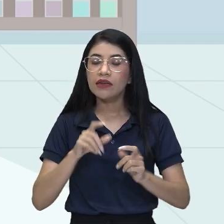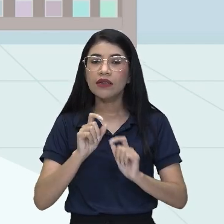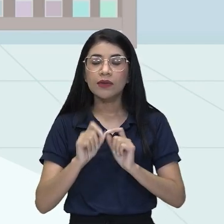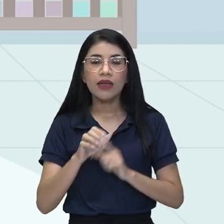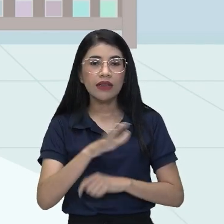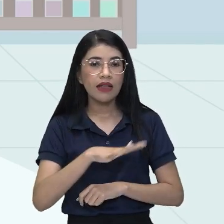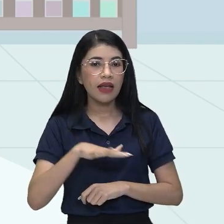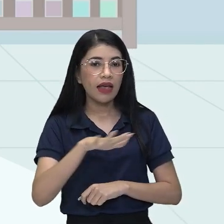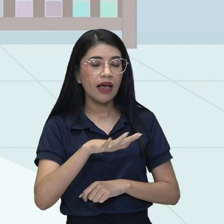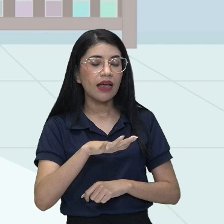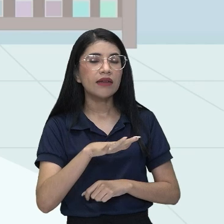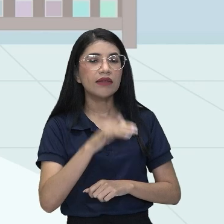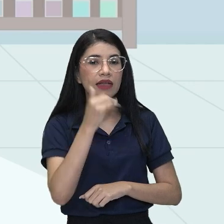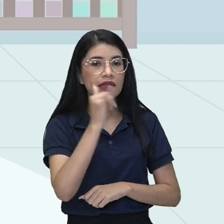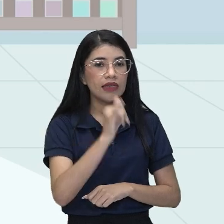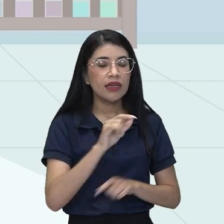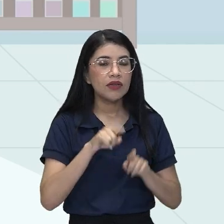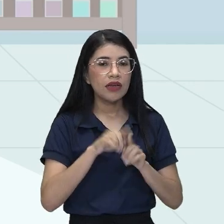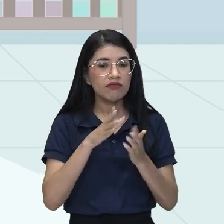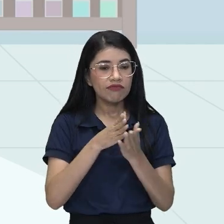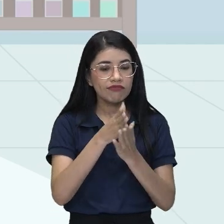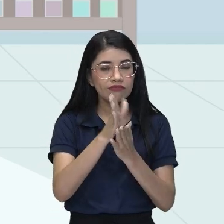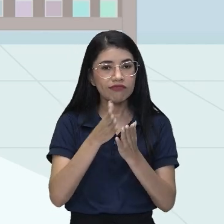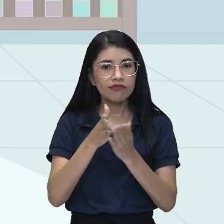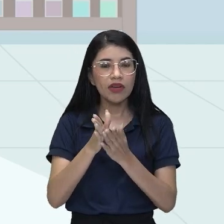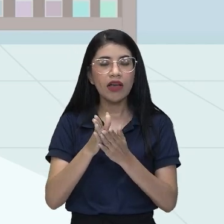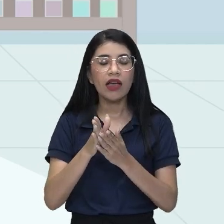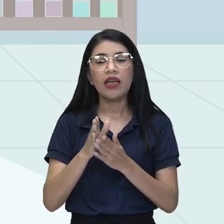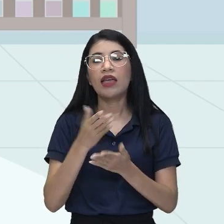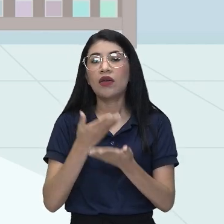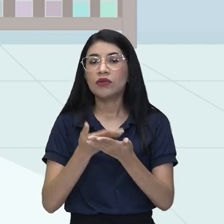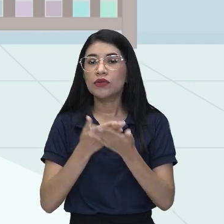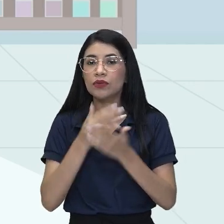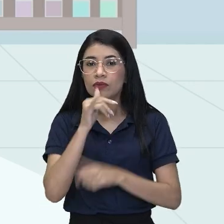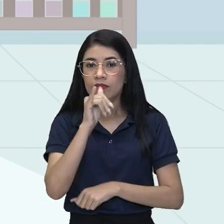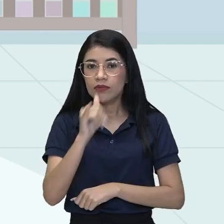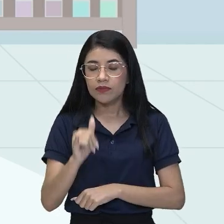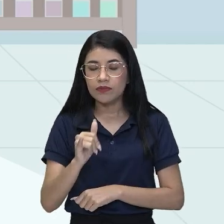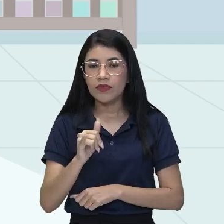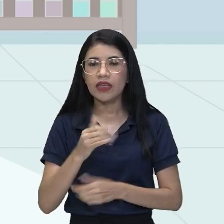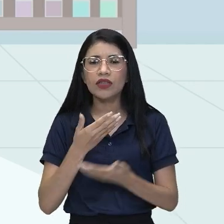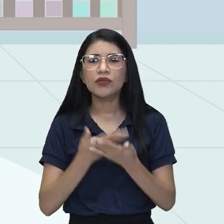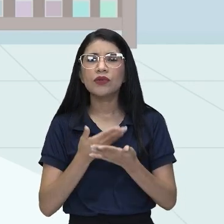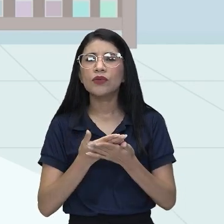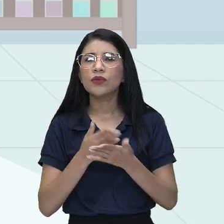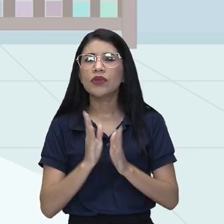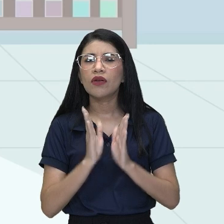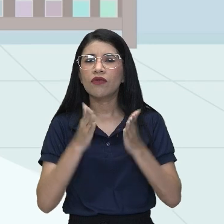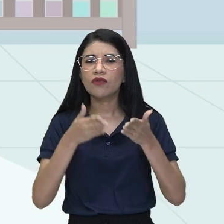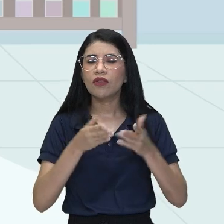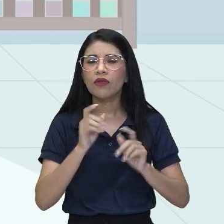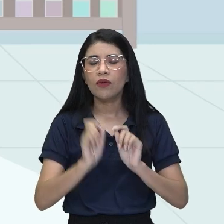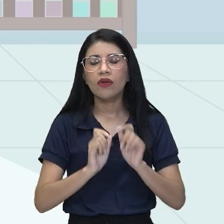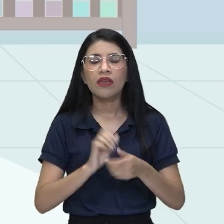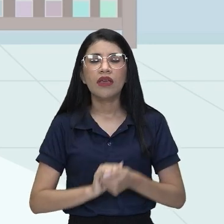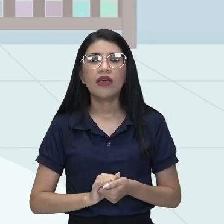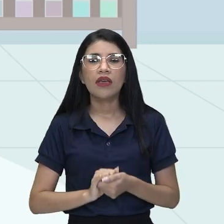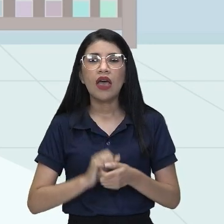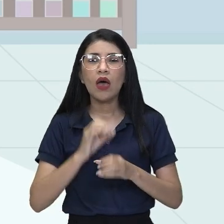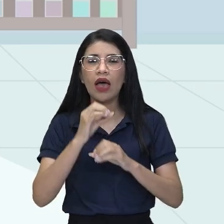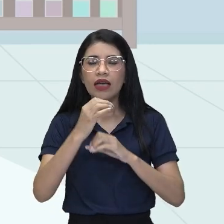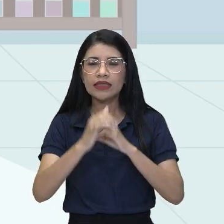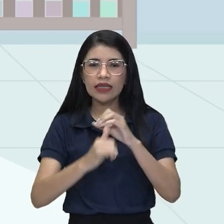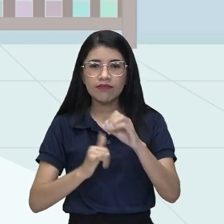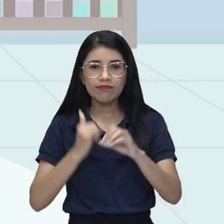da eletricidade, que é o ramo de quem? Da eletrodinâmica, que estuda o quê? Cargas elétricas